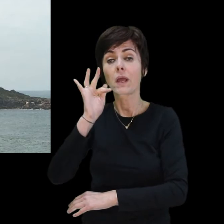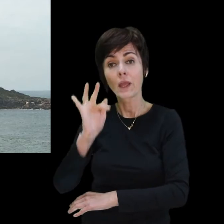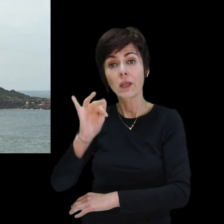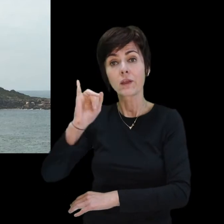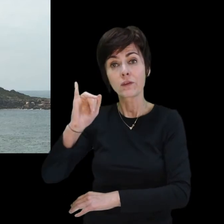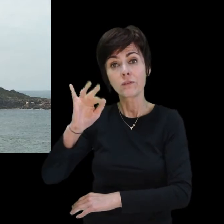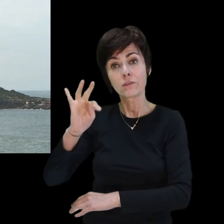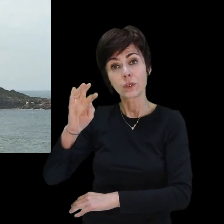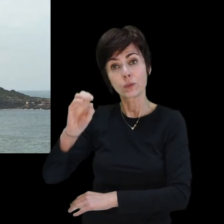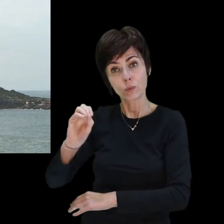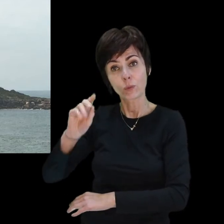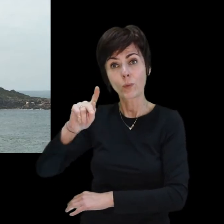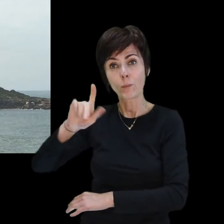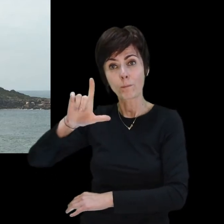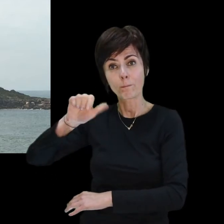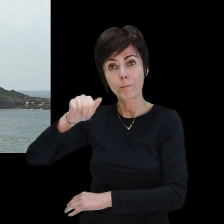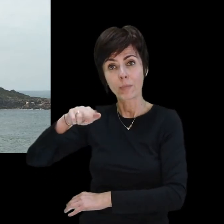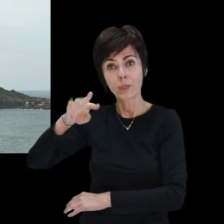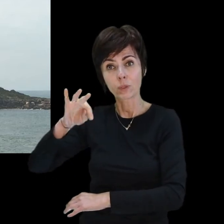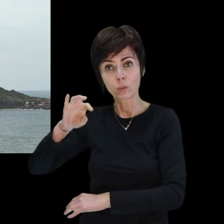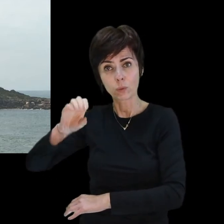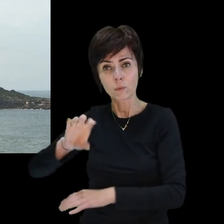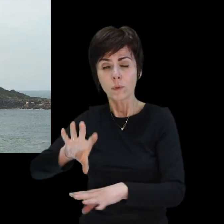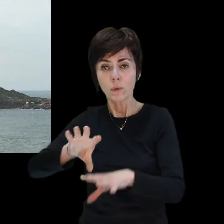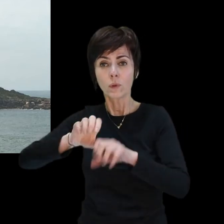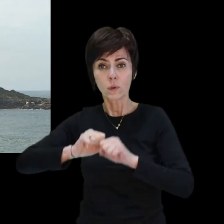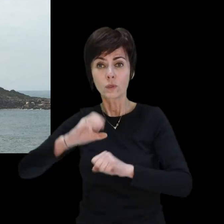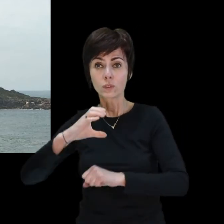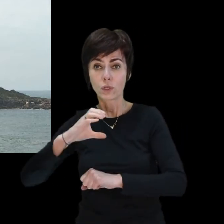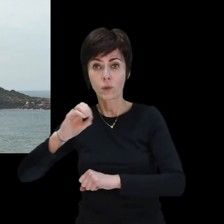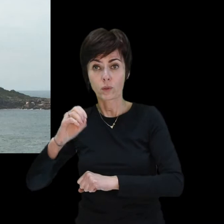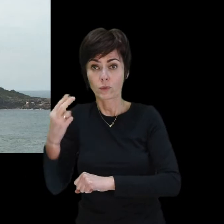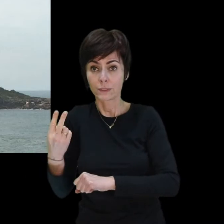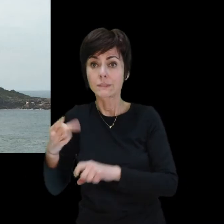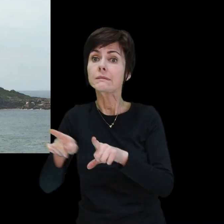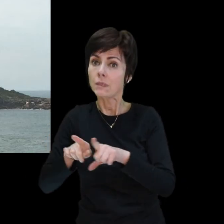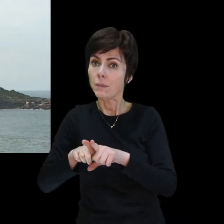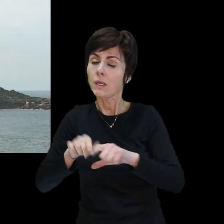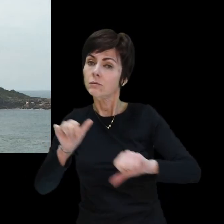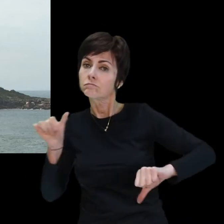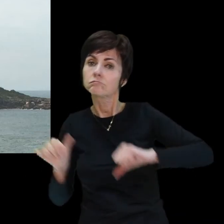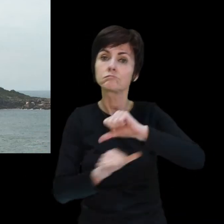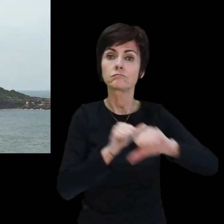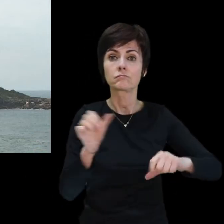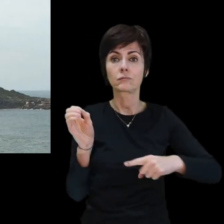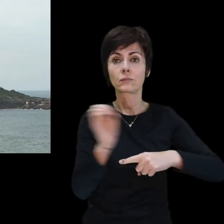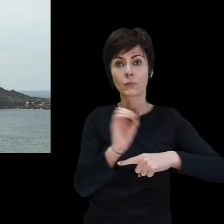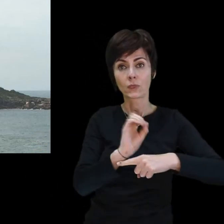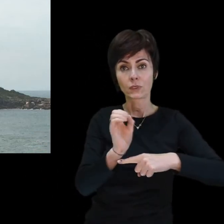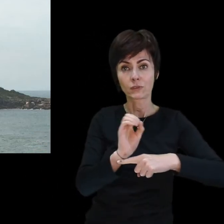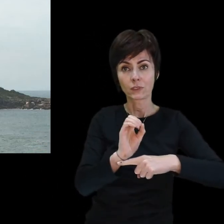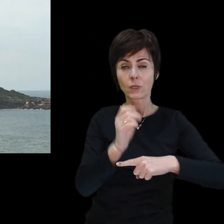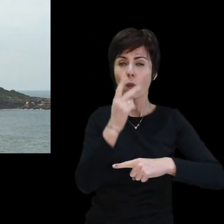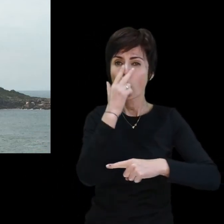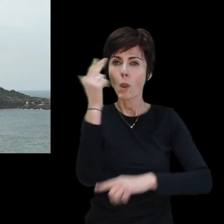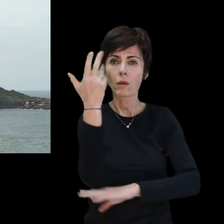plantas terrestres são os organismos que recebem o CO2 e que transformam esse CO2 em oxigênio,